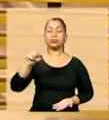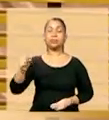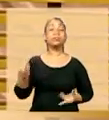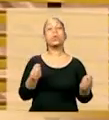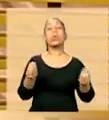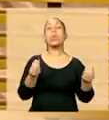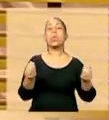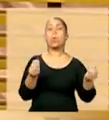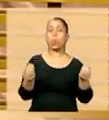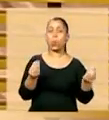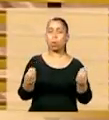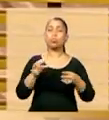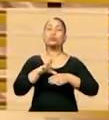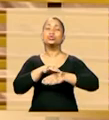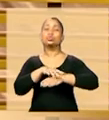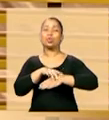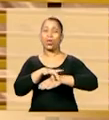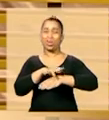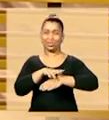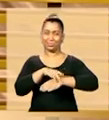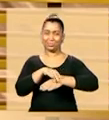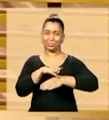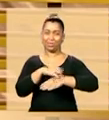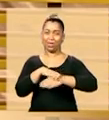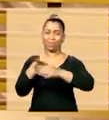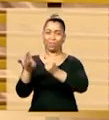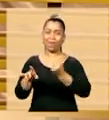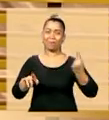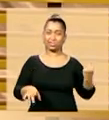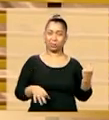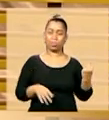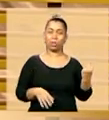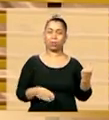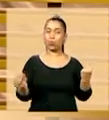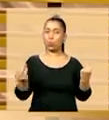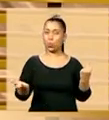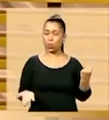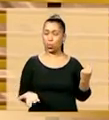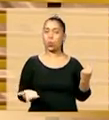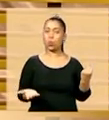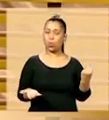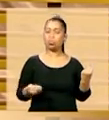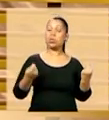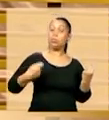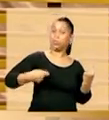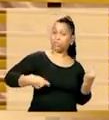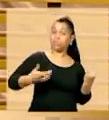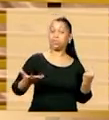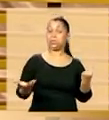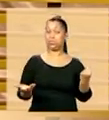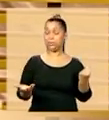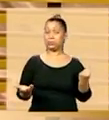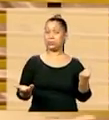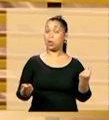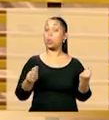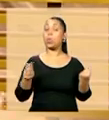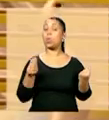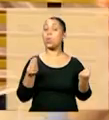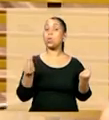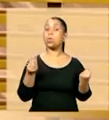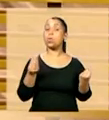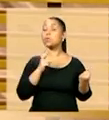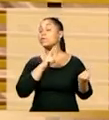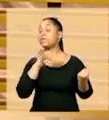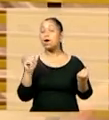INSS. Como é que funciona em caso de doença, necessidade de um afastamento? Em que situação isso é necessário? Em que situação se